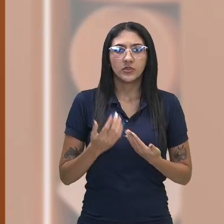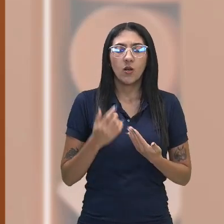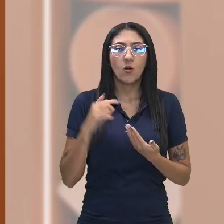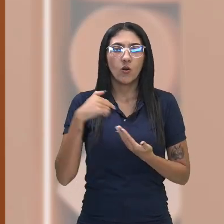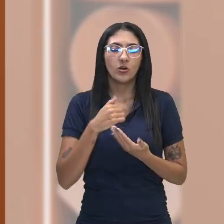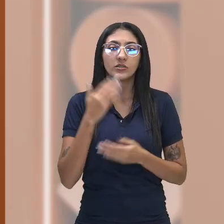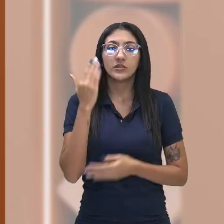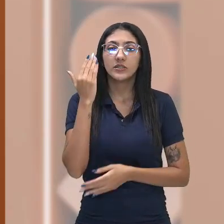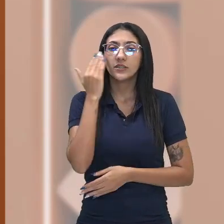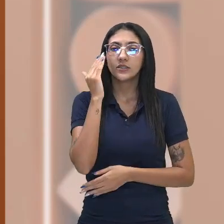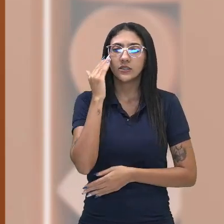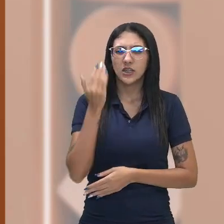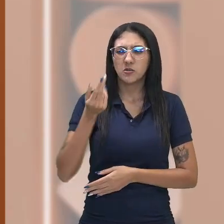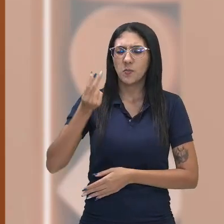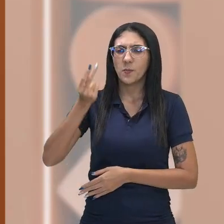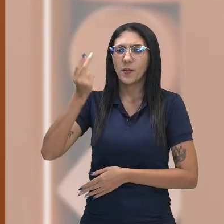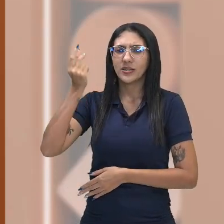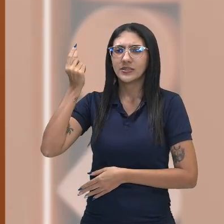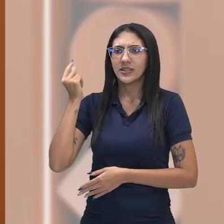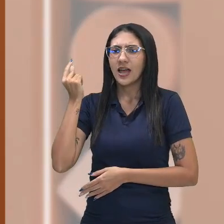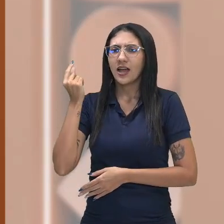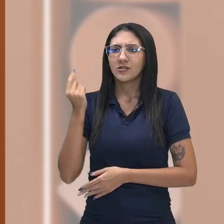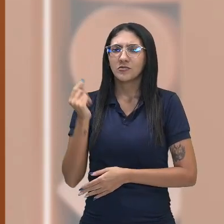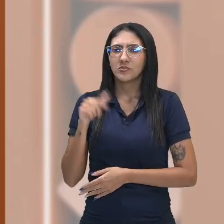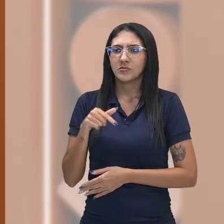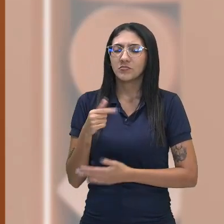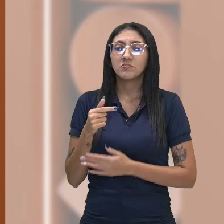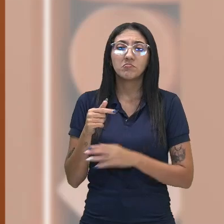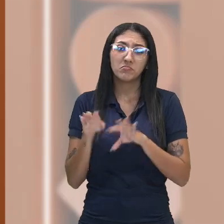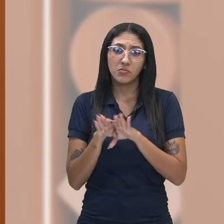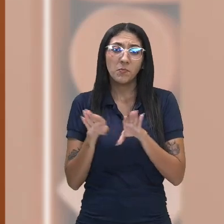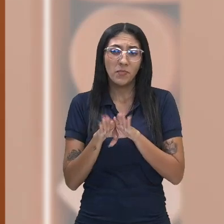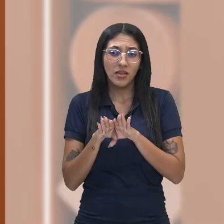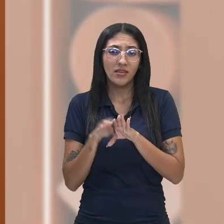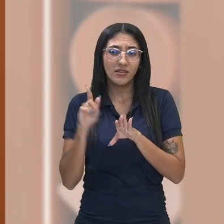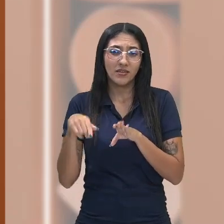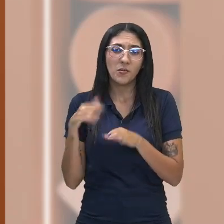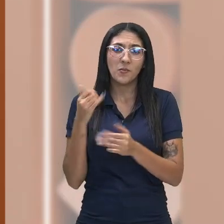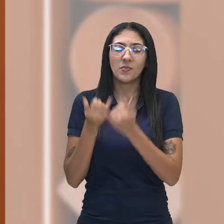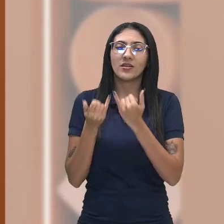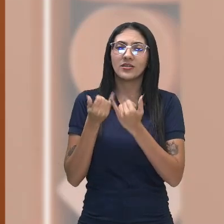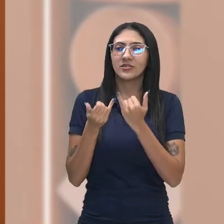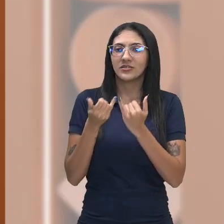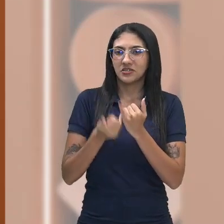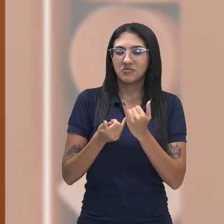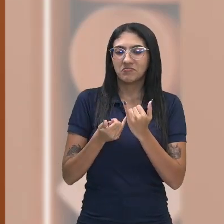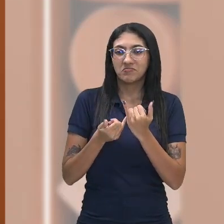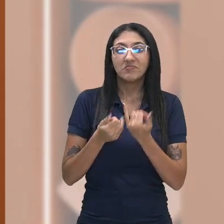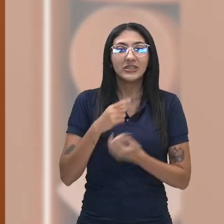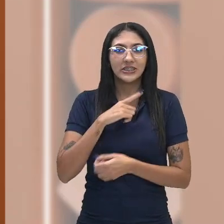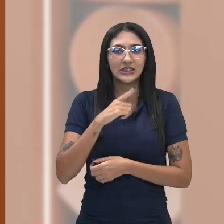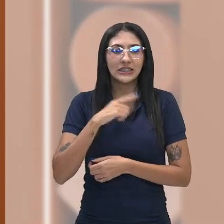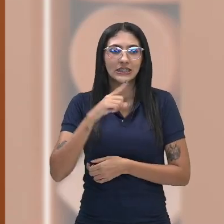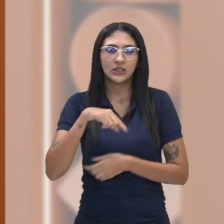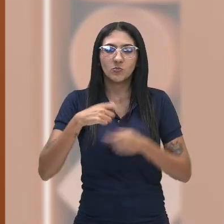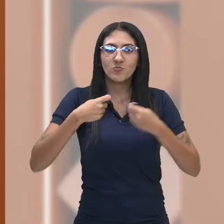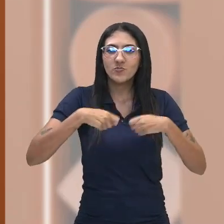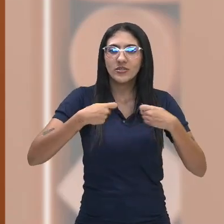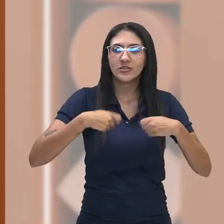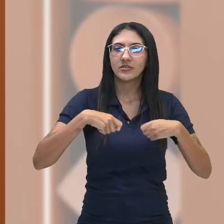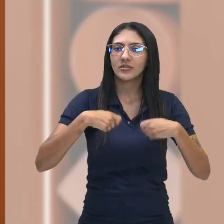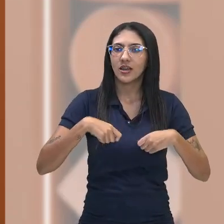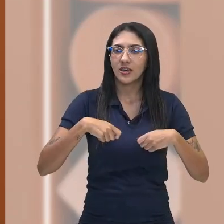entendemos que no passado ele não era muito diferente. Também existia essa